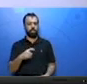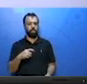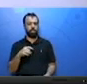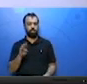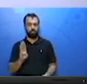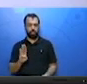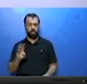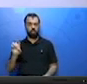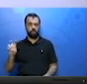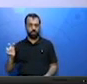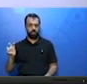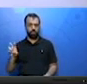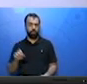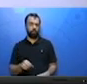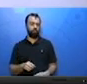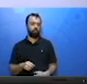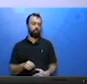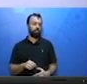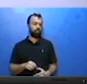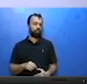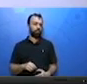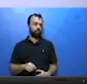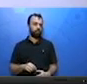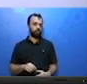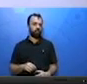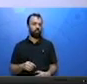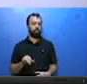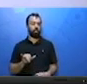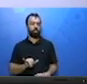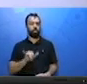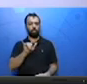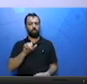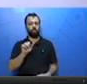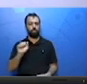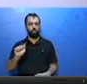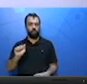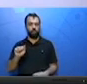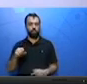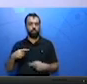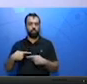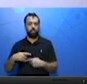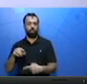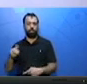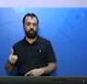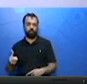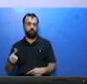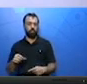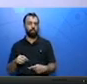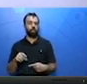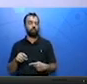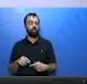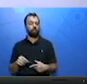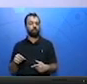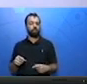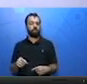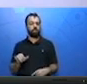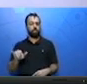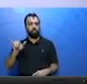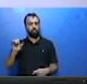5. Então, é menos 3 mais 5. O y do A é 6 e o y do B é